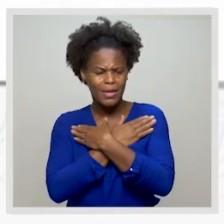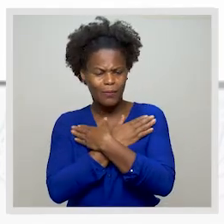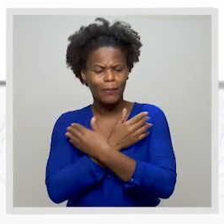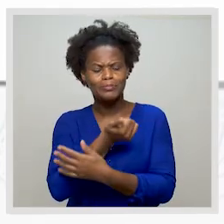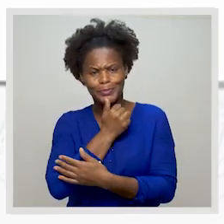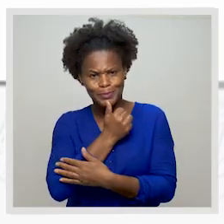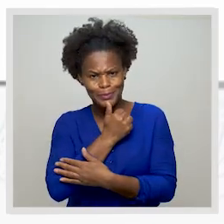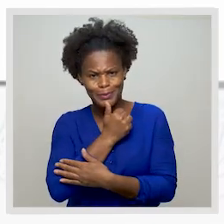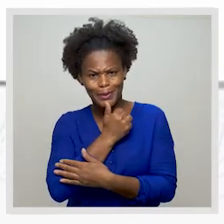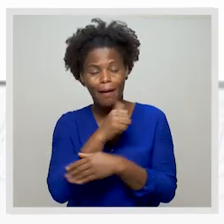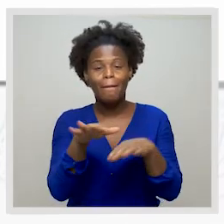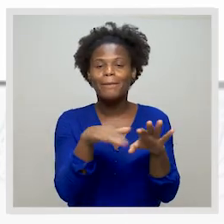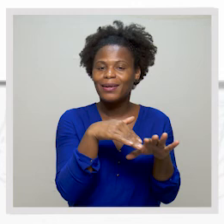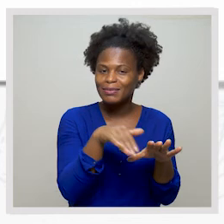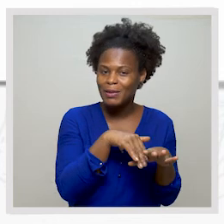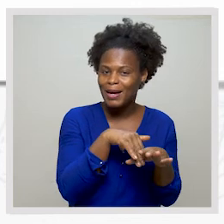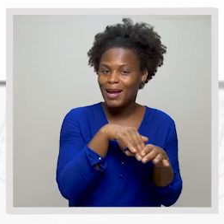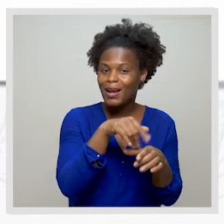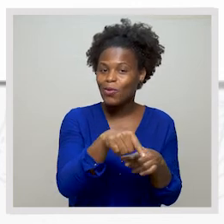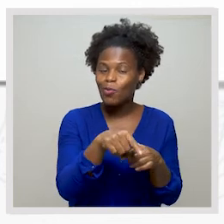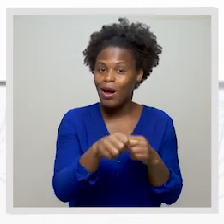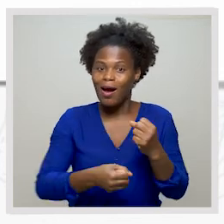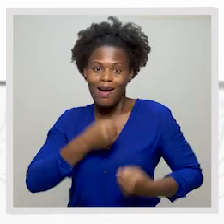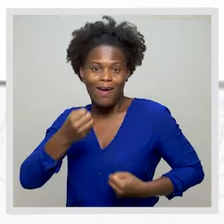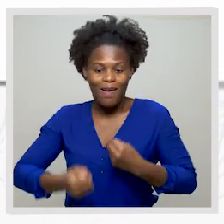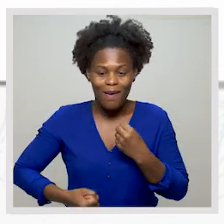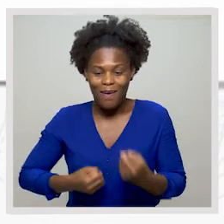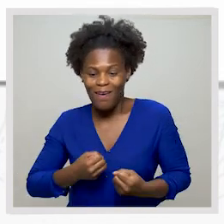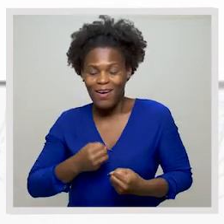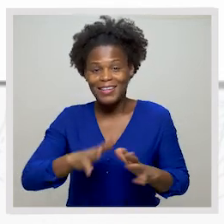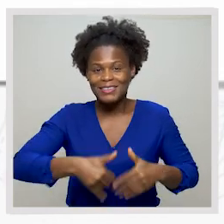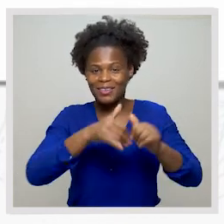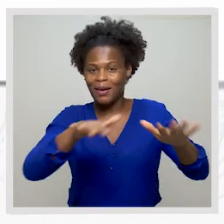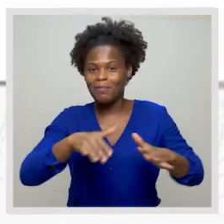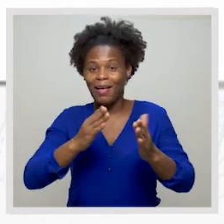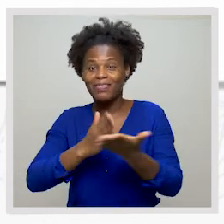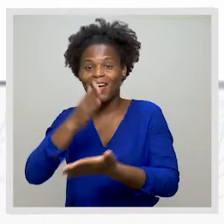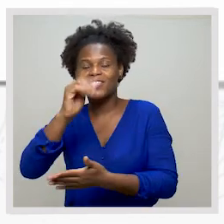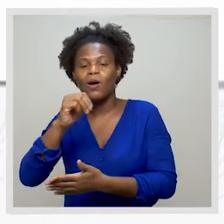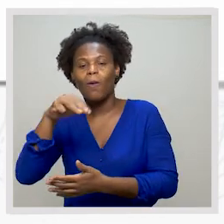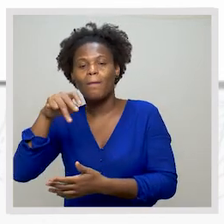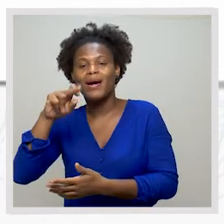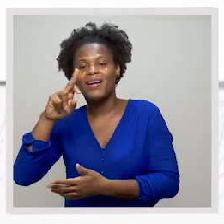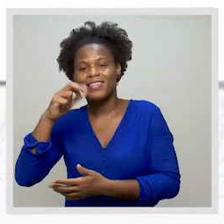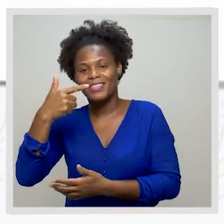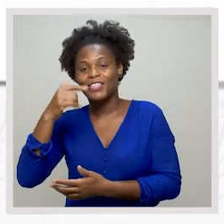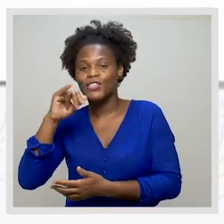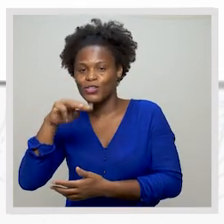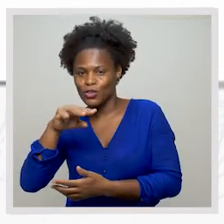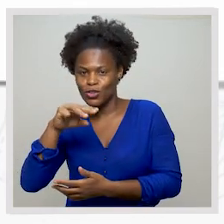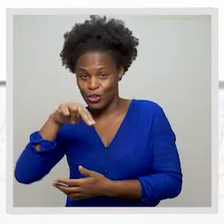amigos resolveram participar de uma mini-maratona, Cidade da Praia, São Martinho.